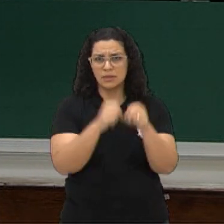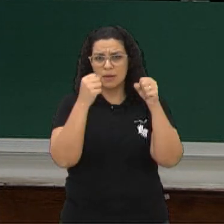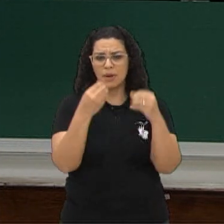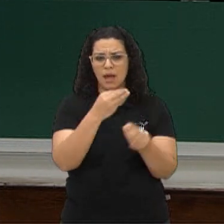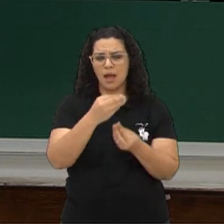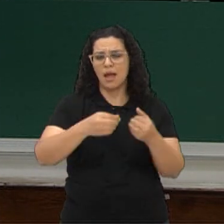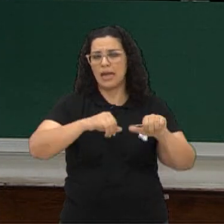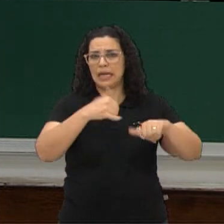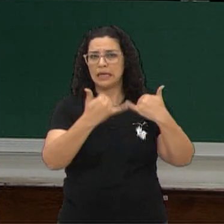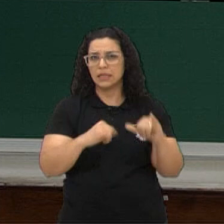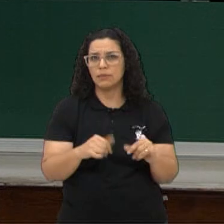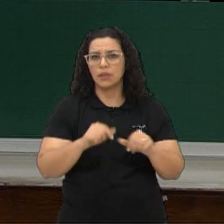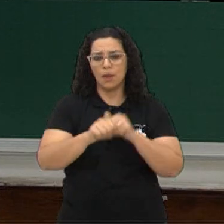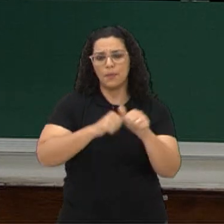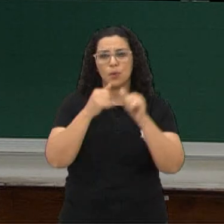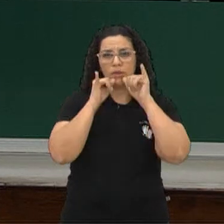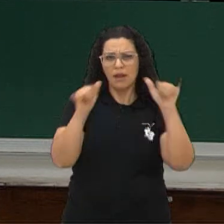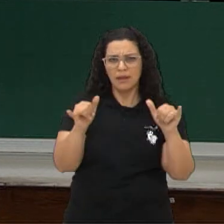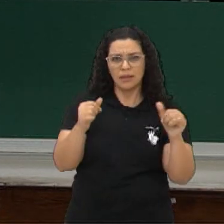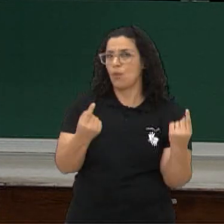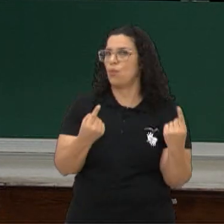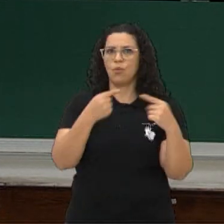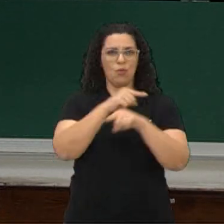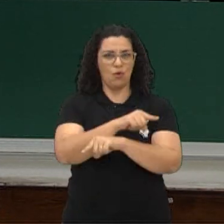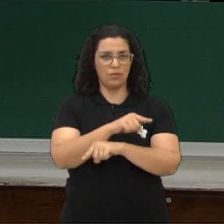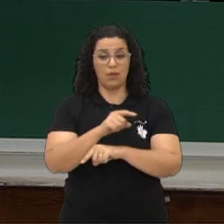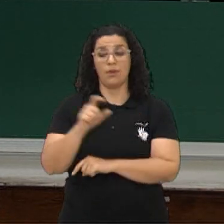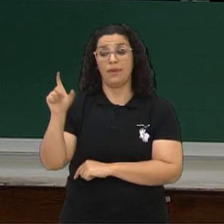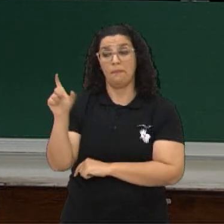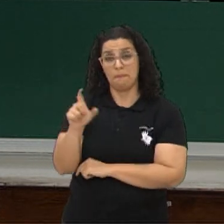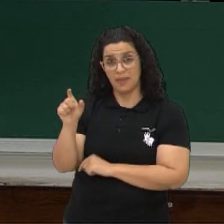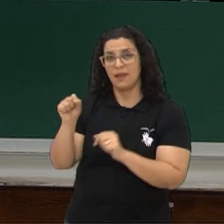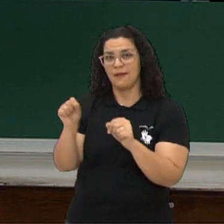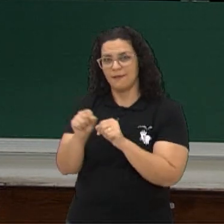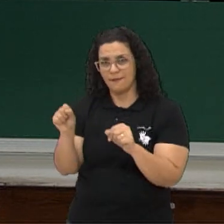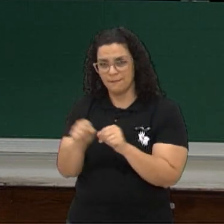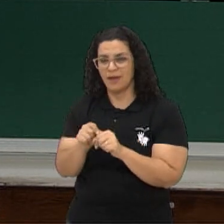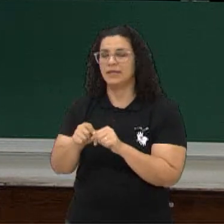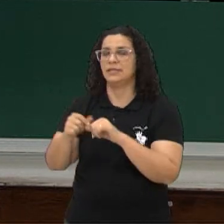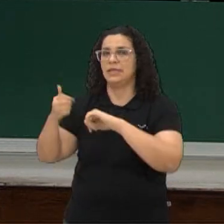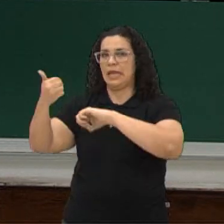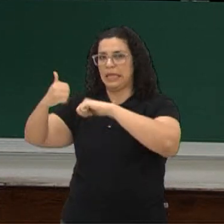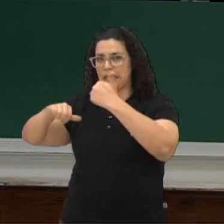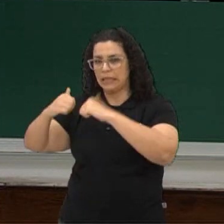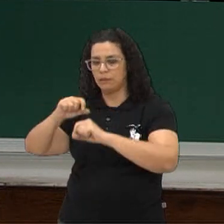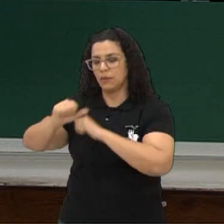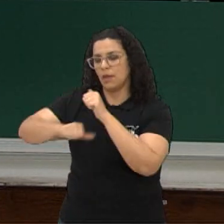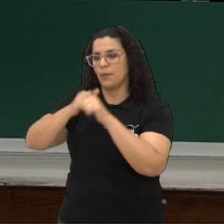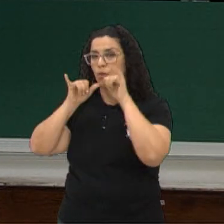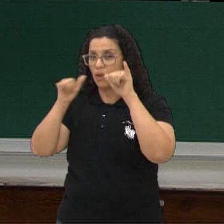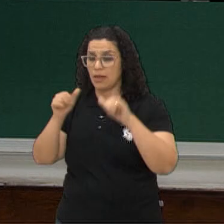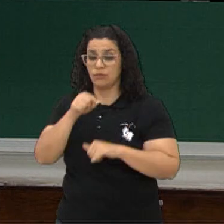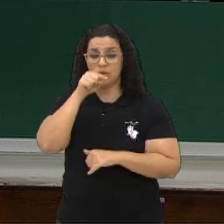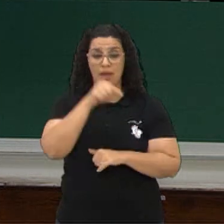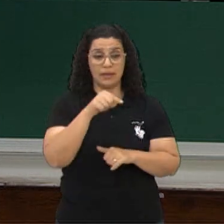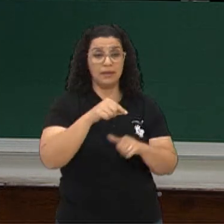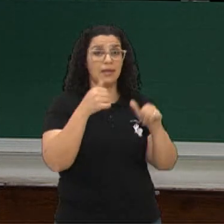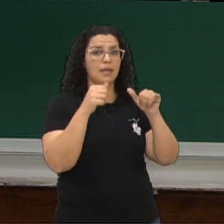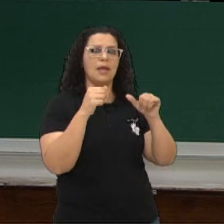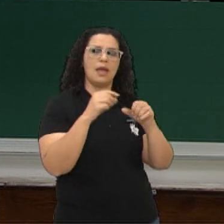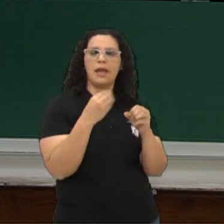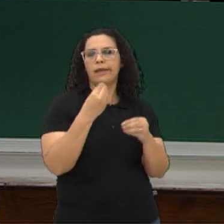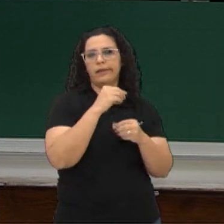química é transformada em energia elétrica. Não, isso acontece lá nas pilhas. A eletrólise necessita de energia elétrica para